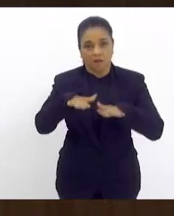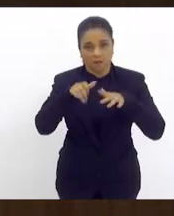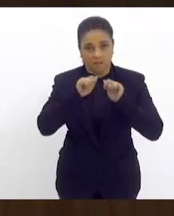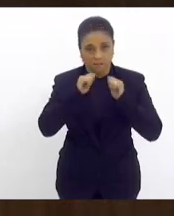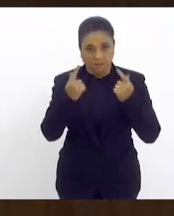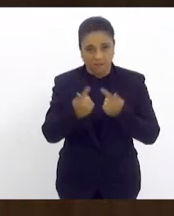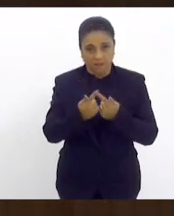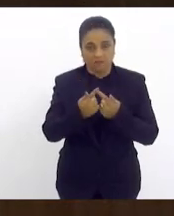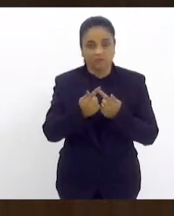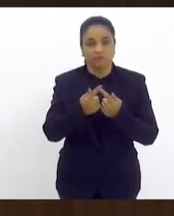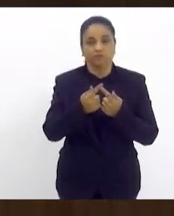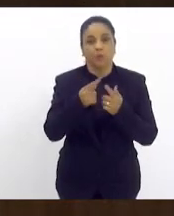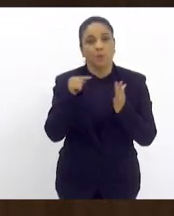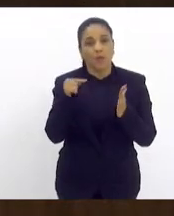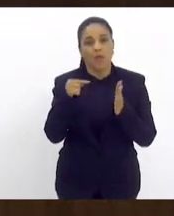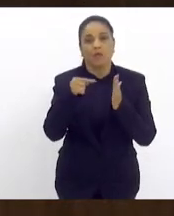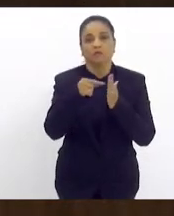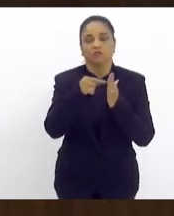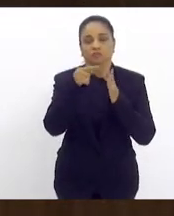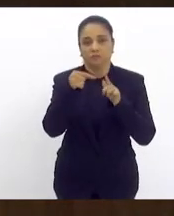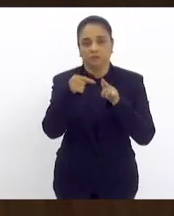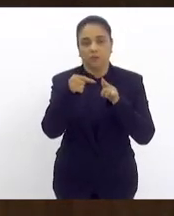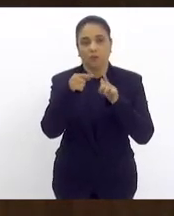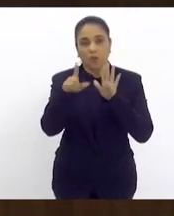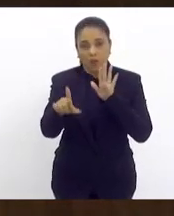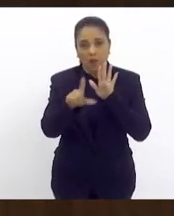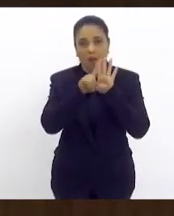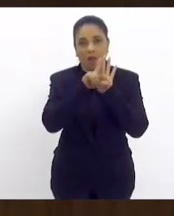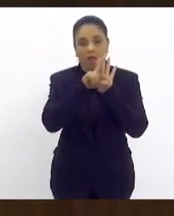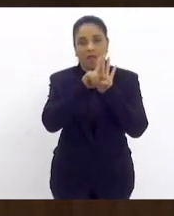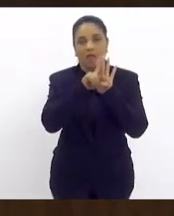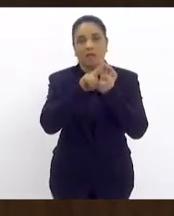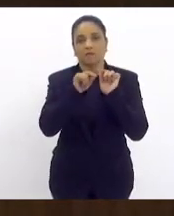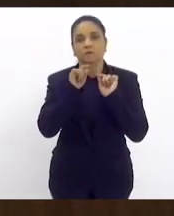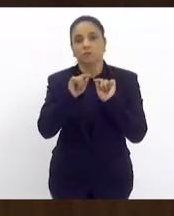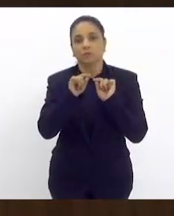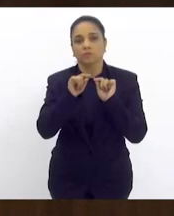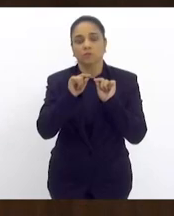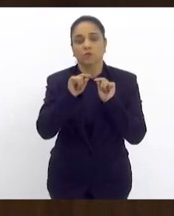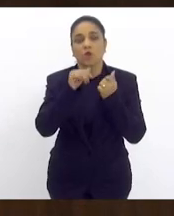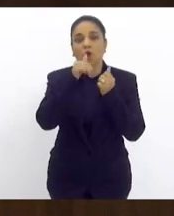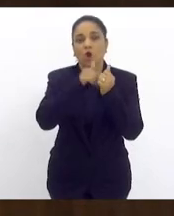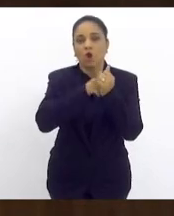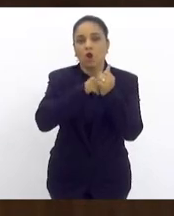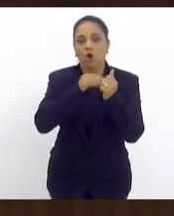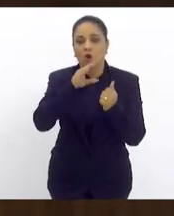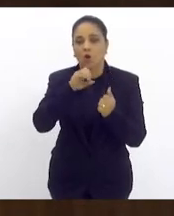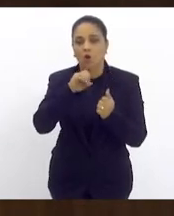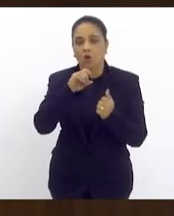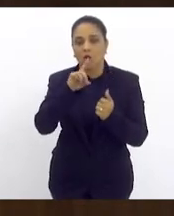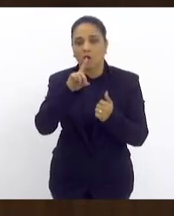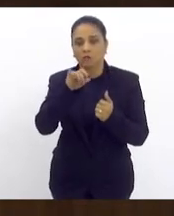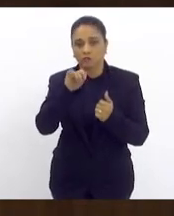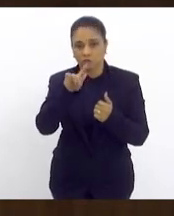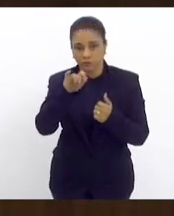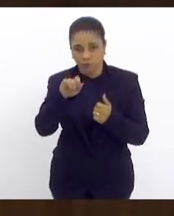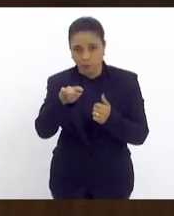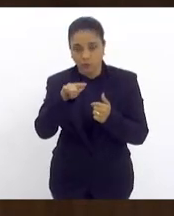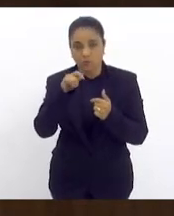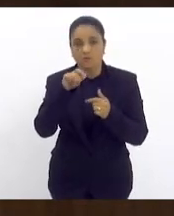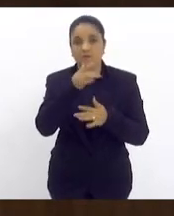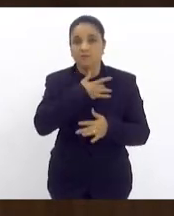isso é uma indicação Legislativa dispondo sobre a criação do código de saúde e apresenta